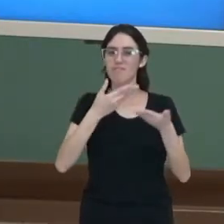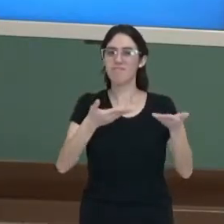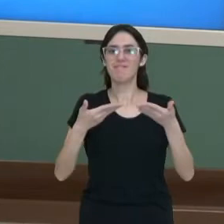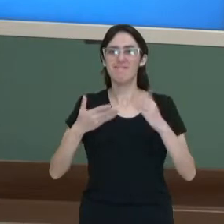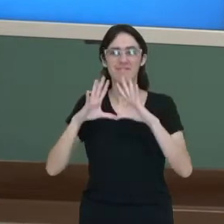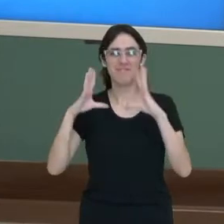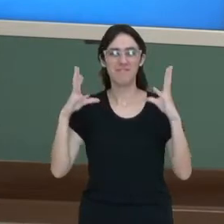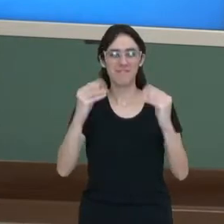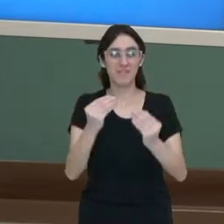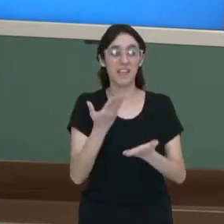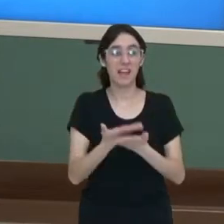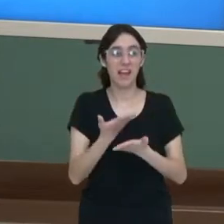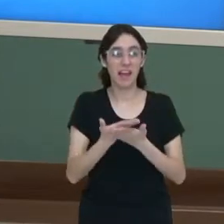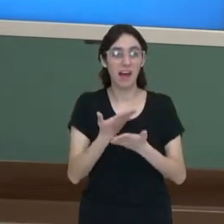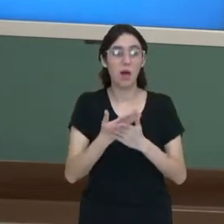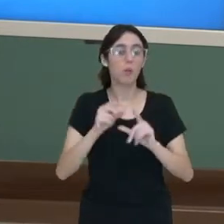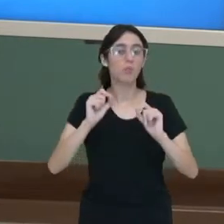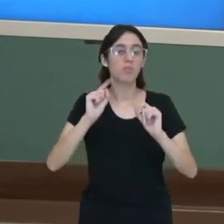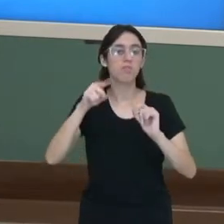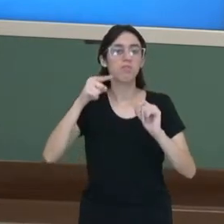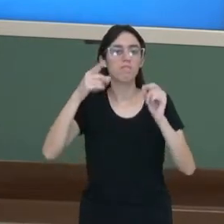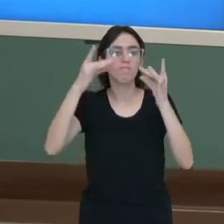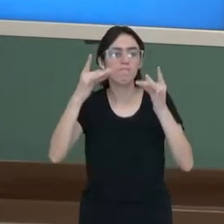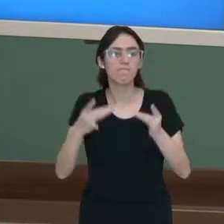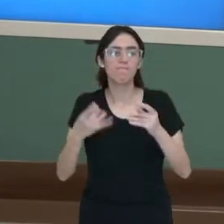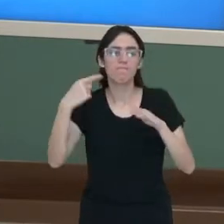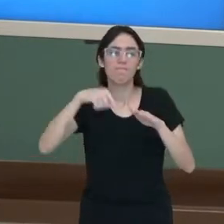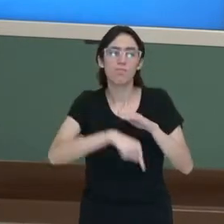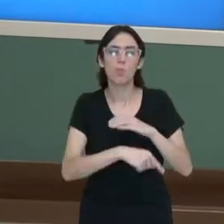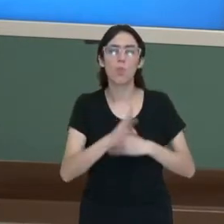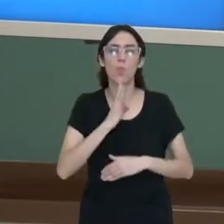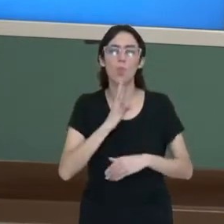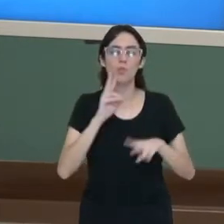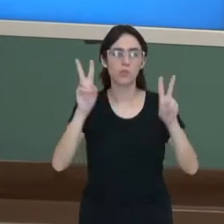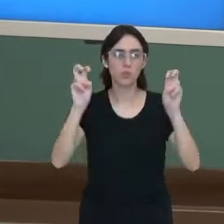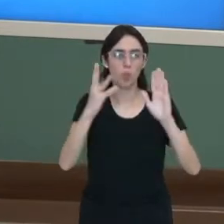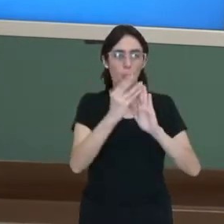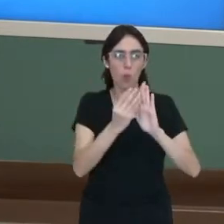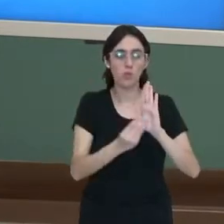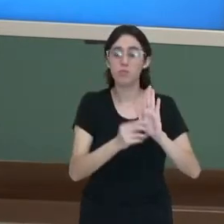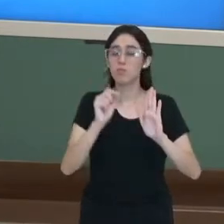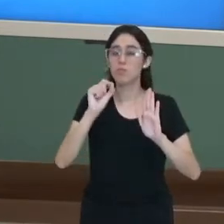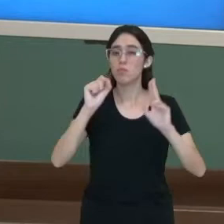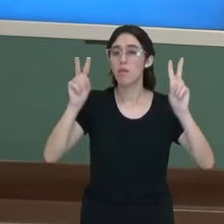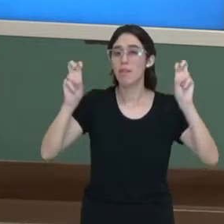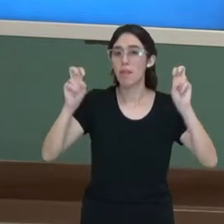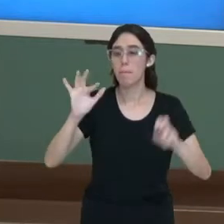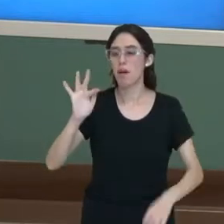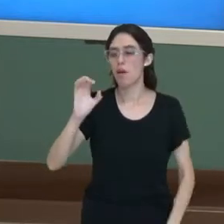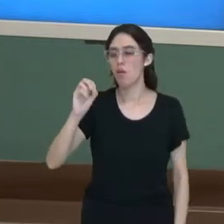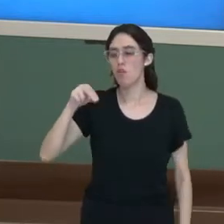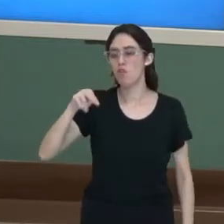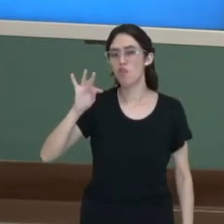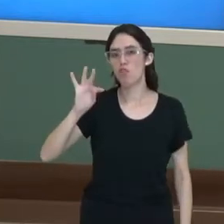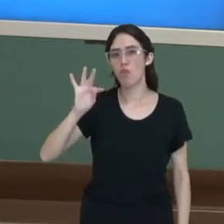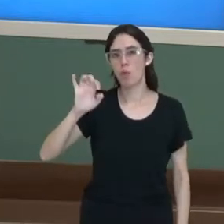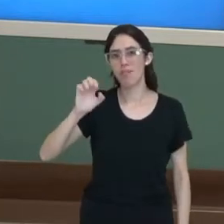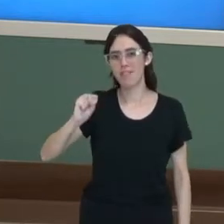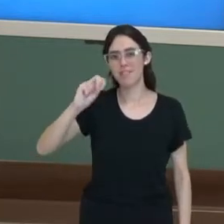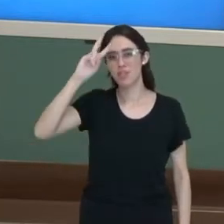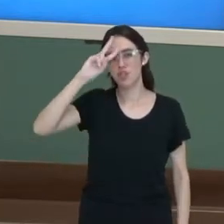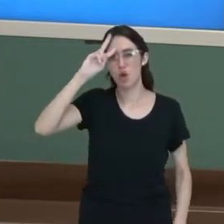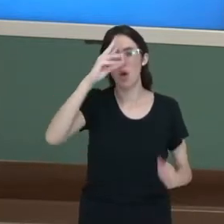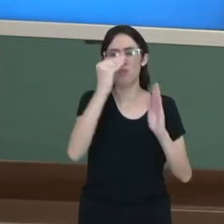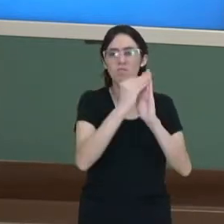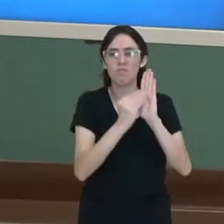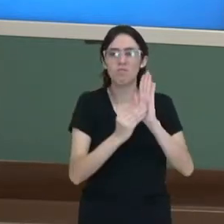aula, aprofundamento de conteúdo, tema fontes históricas e um pouquinho sobre os bizantinos,